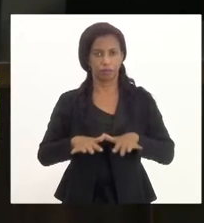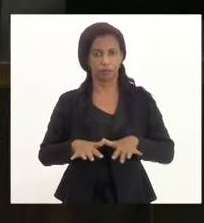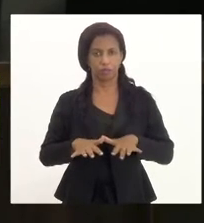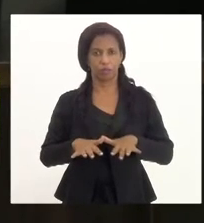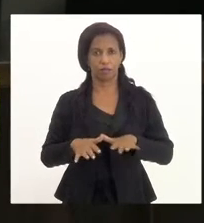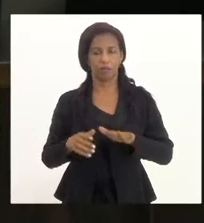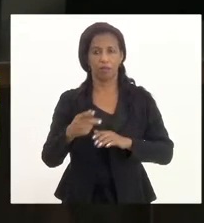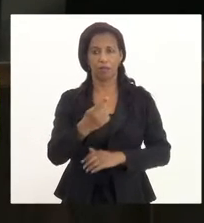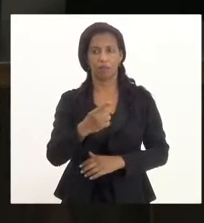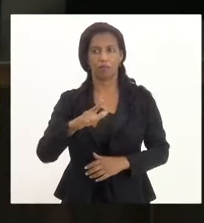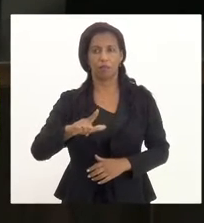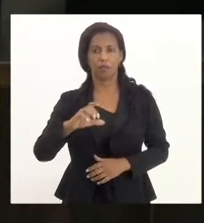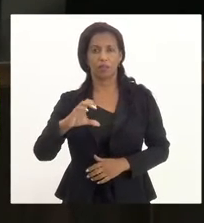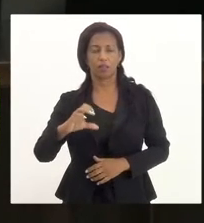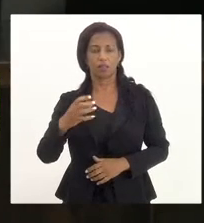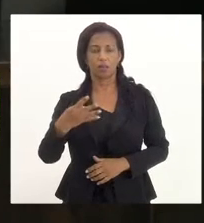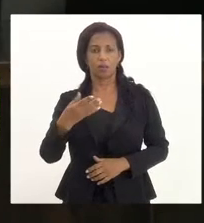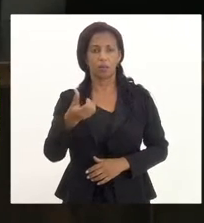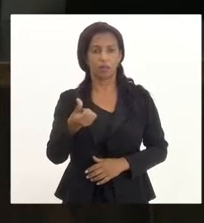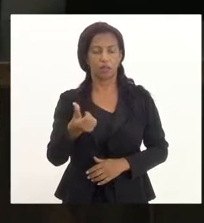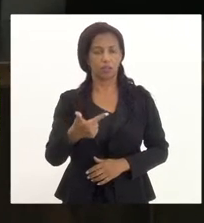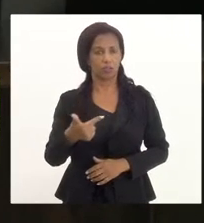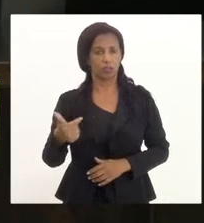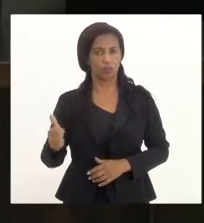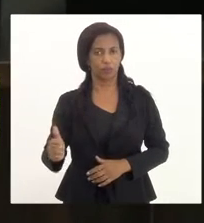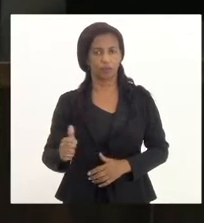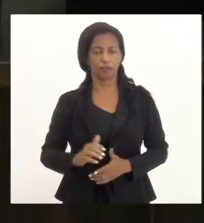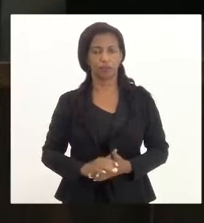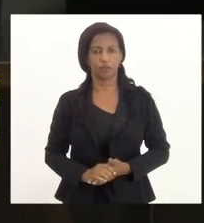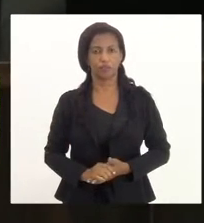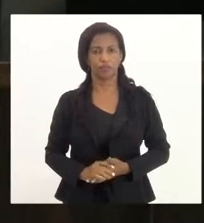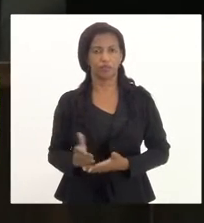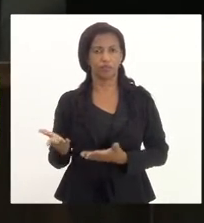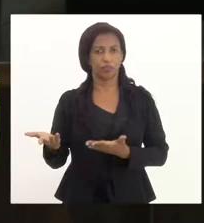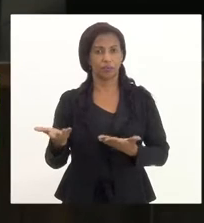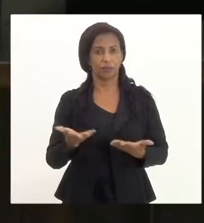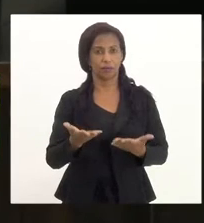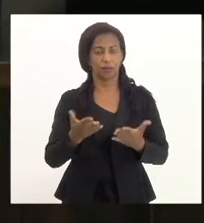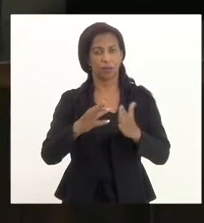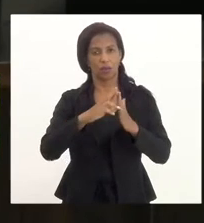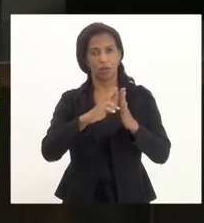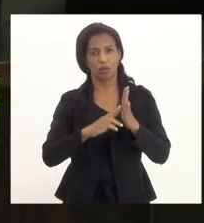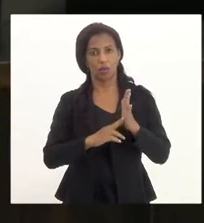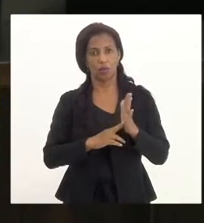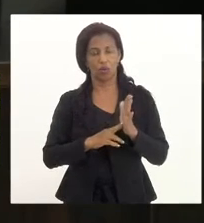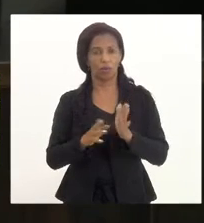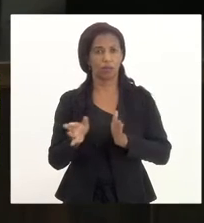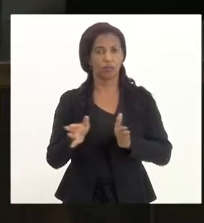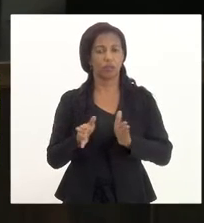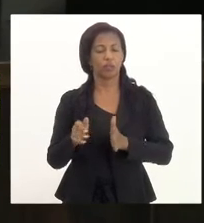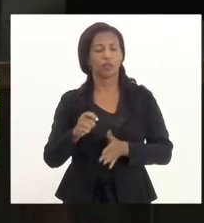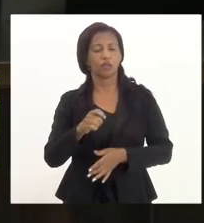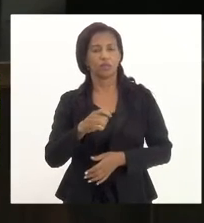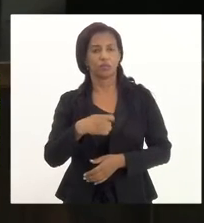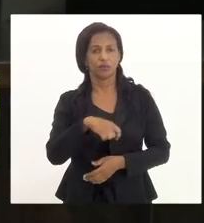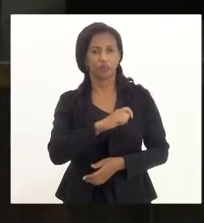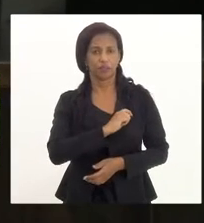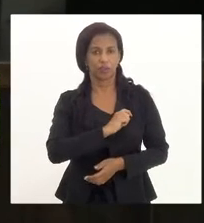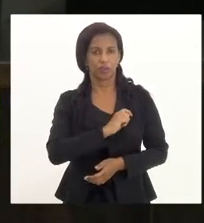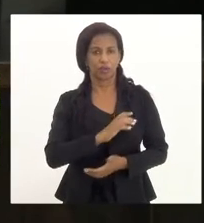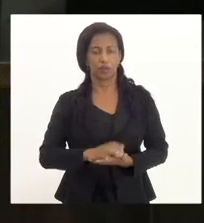ao PLC 46 de 21 que estabelece normas e diretrizes fiscais